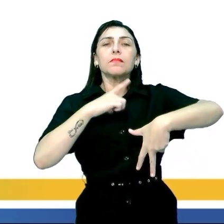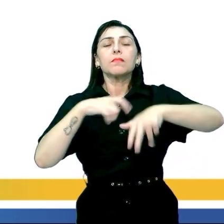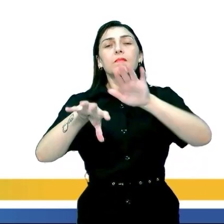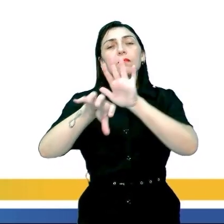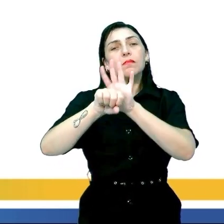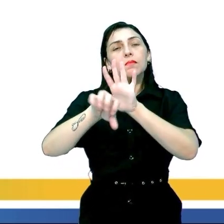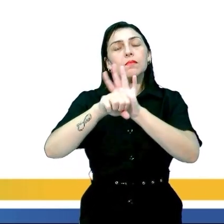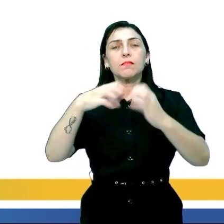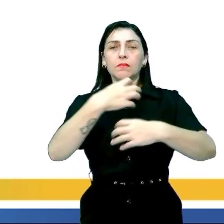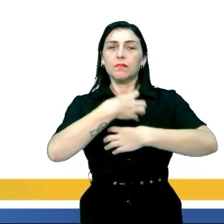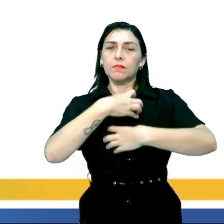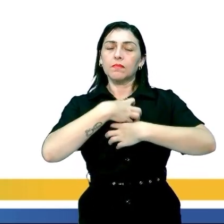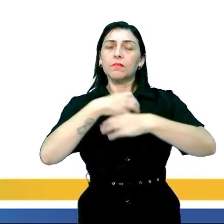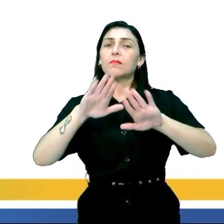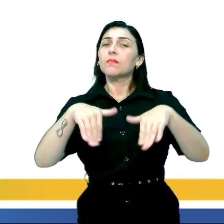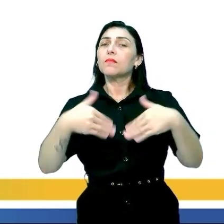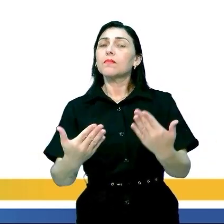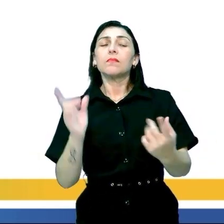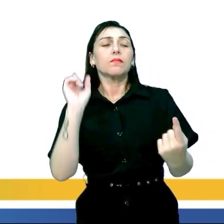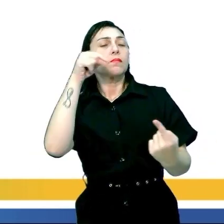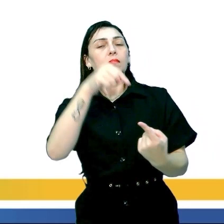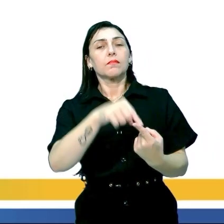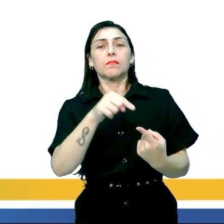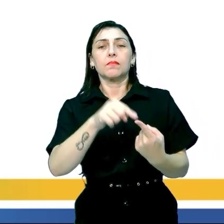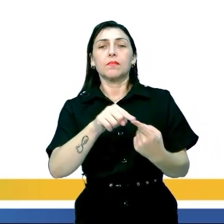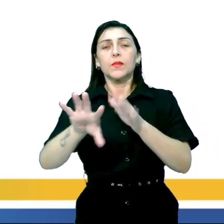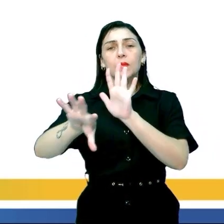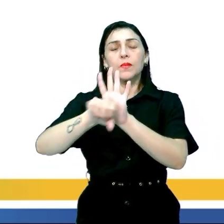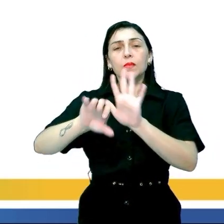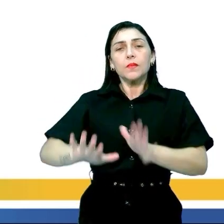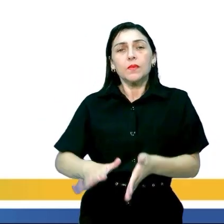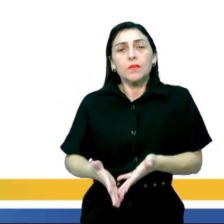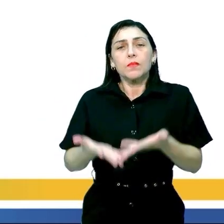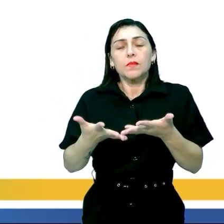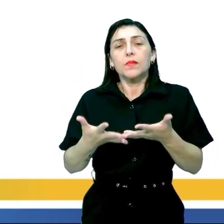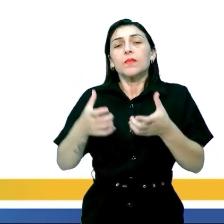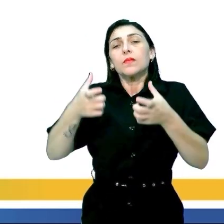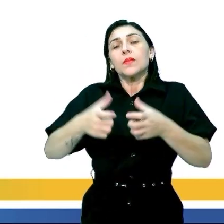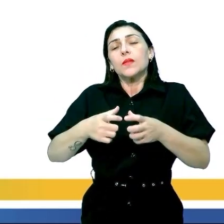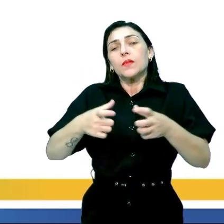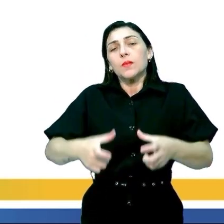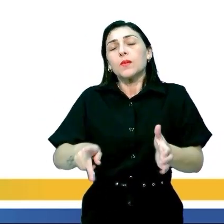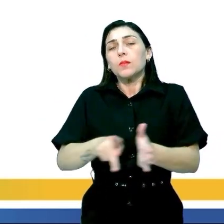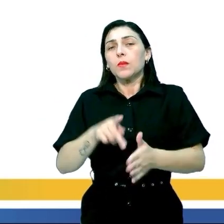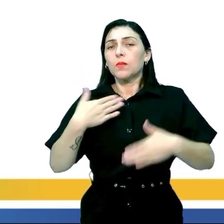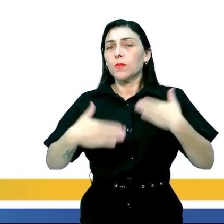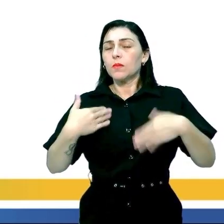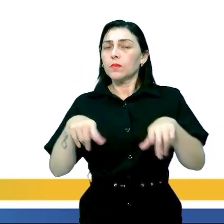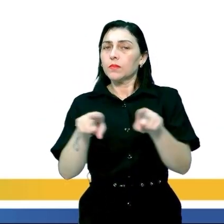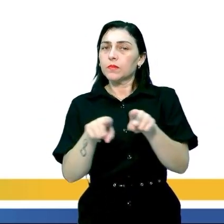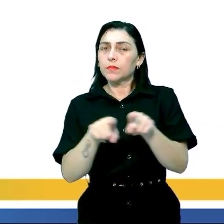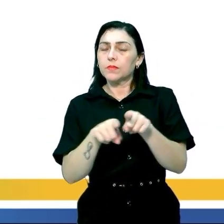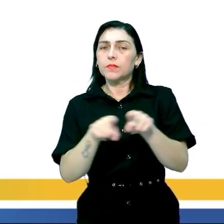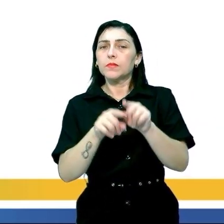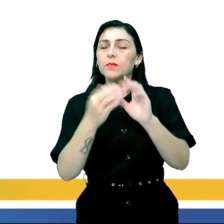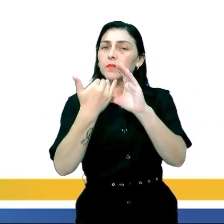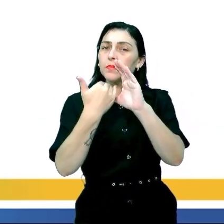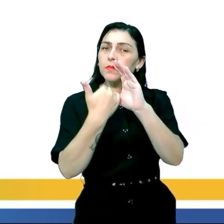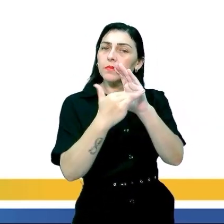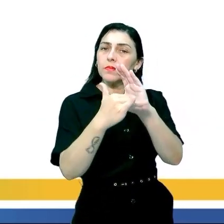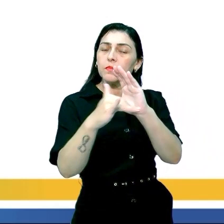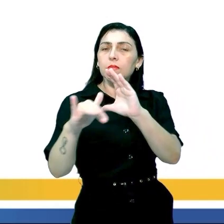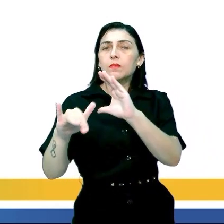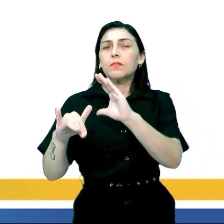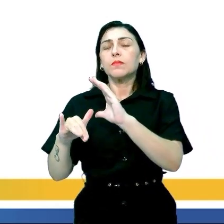receptores sensoriais, qual seria a função? Captar estímulo, tanto do ambiente como do próprio corpo, né? E mandar